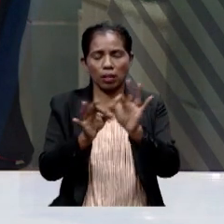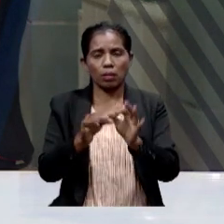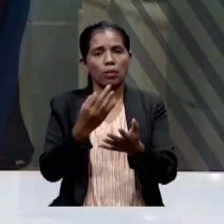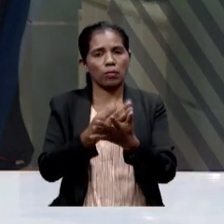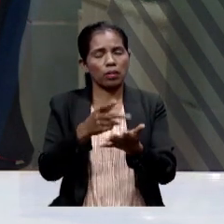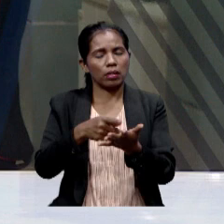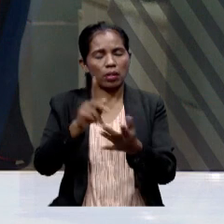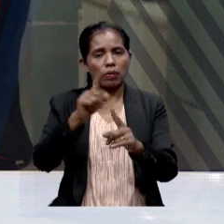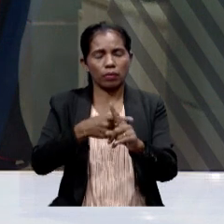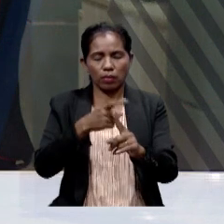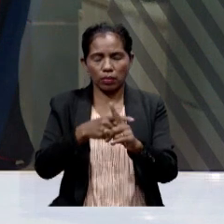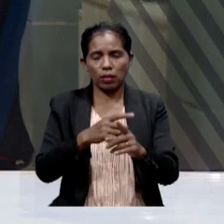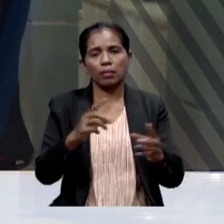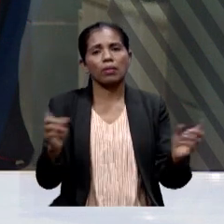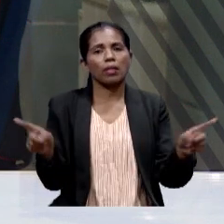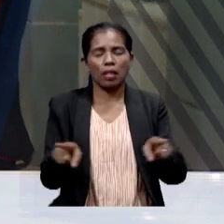que desenvolvimento.